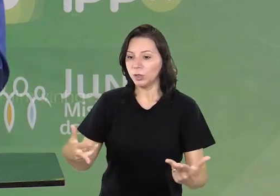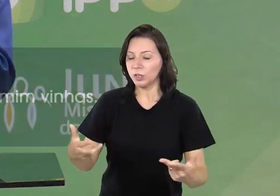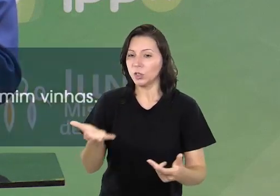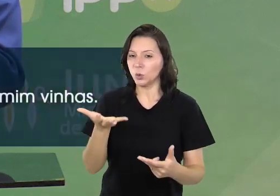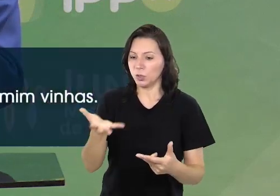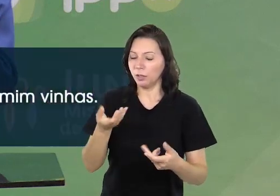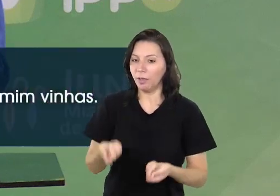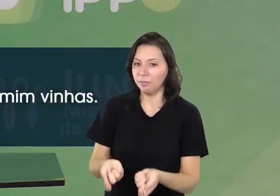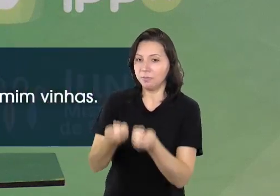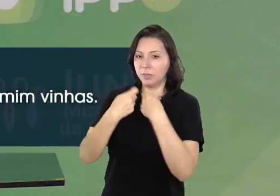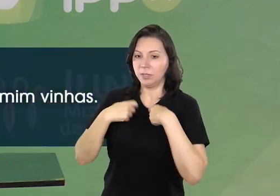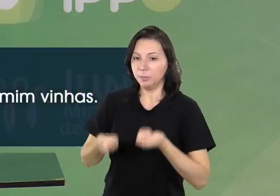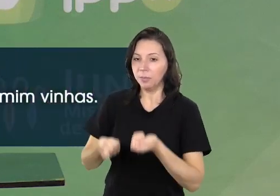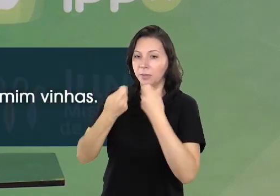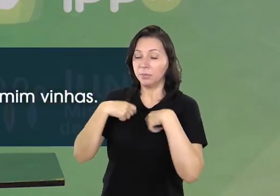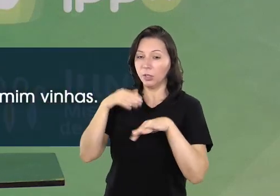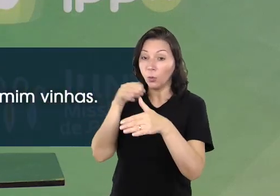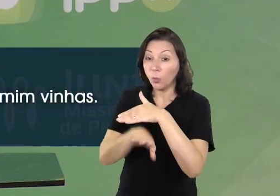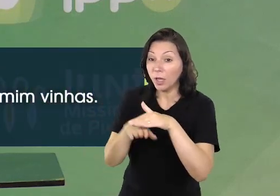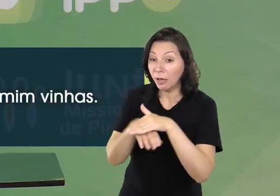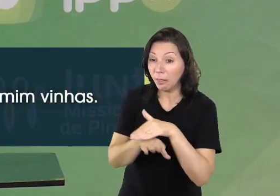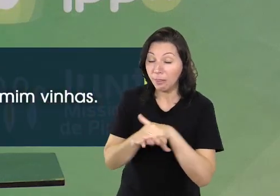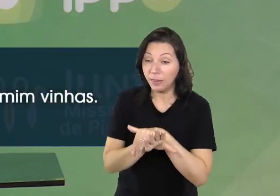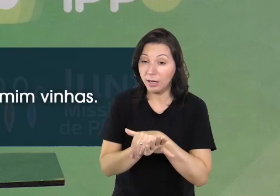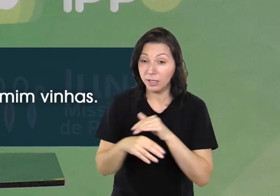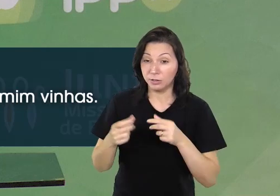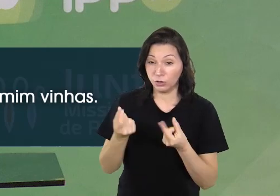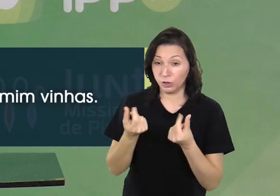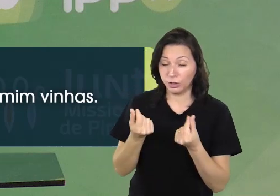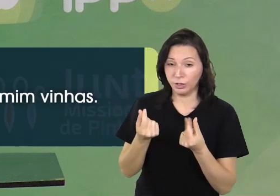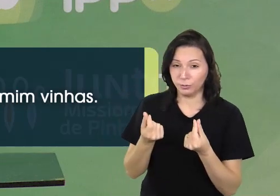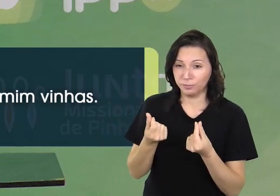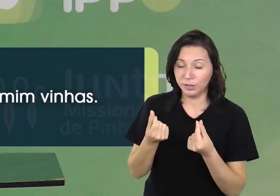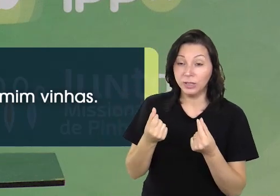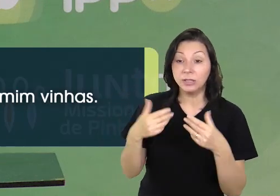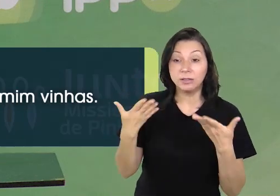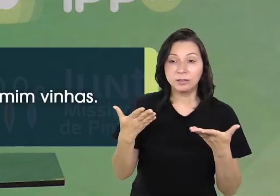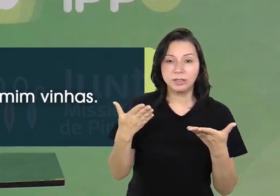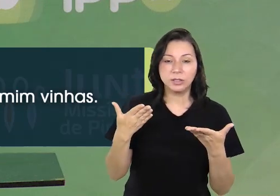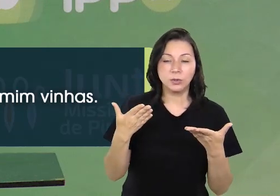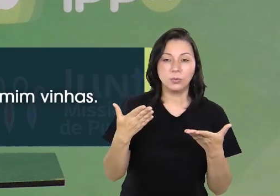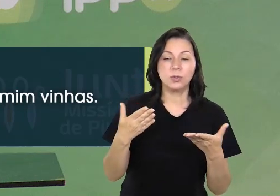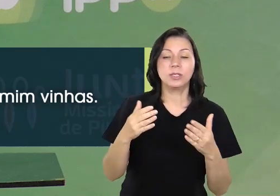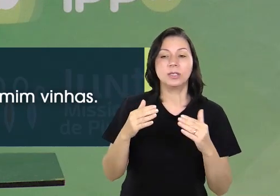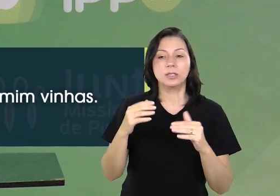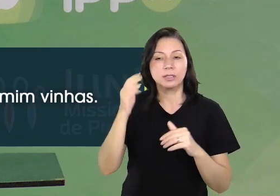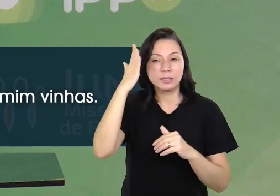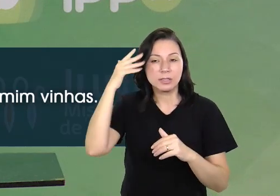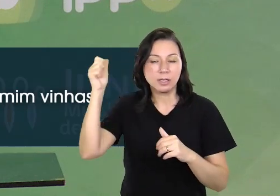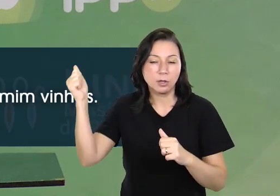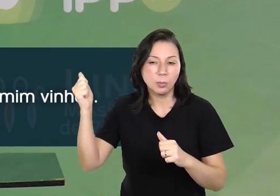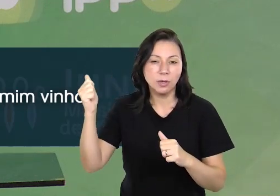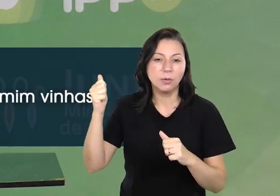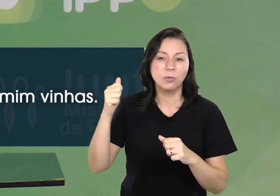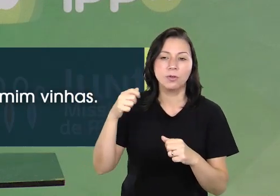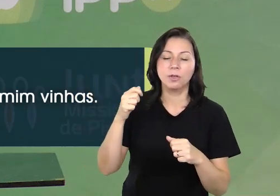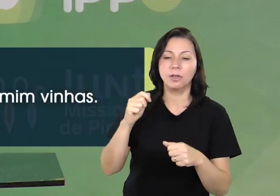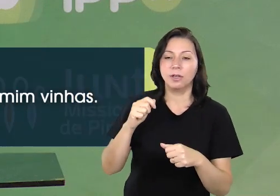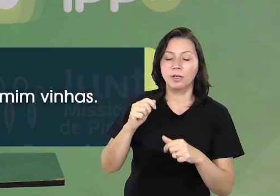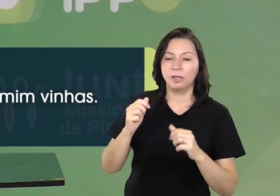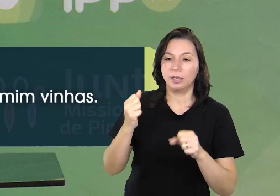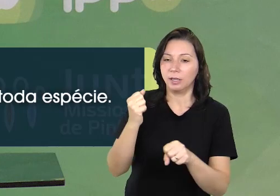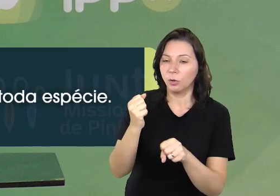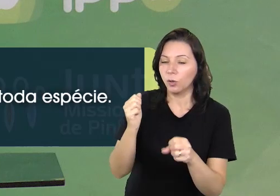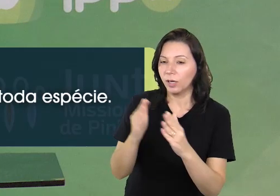empreende grandes obras edifiquei para mim Casas plantei para mim